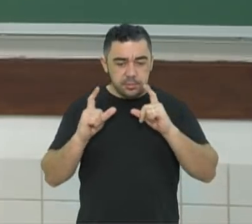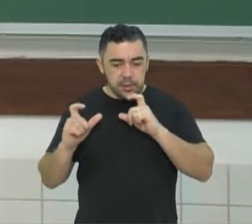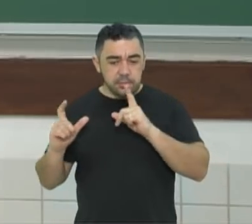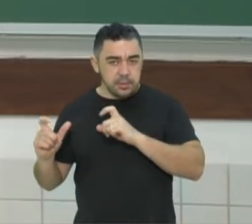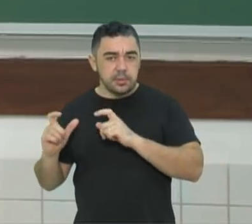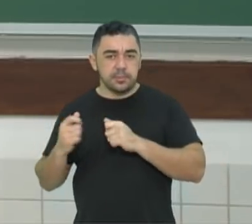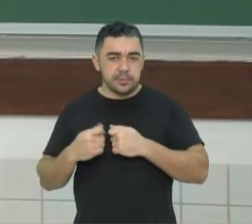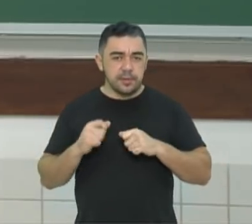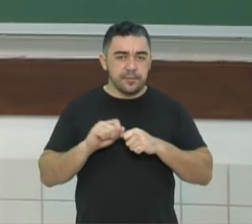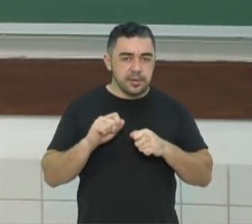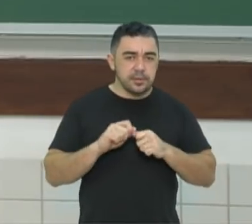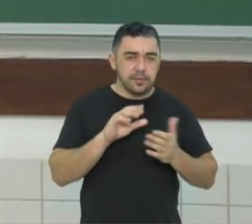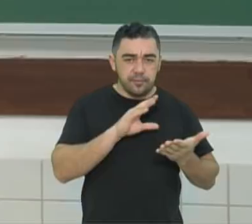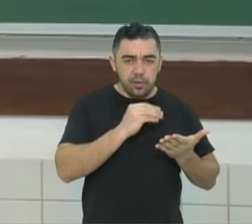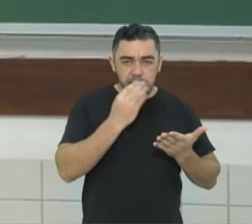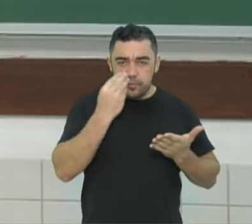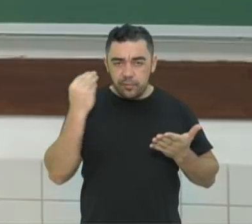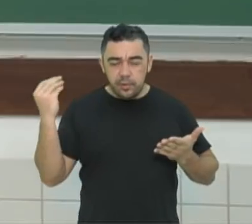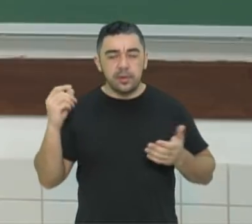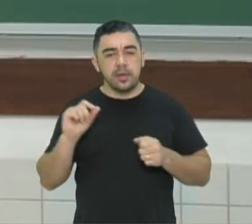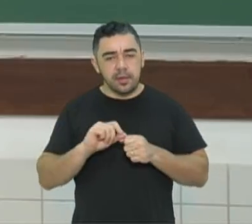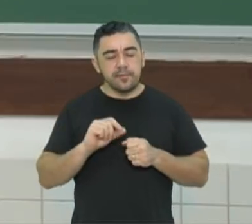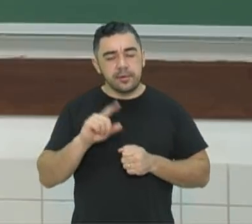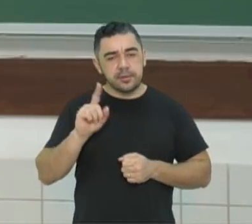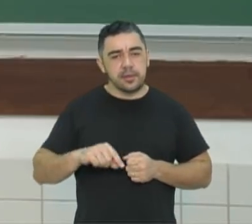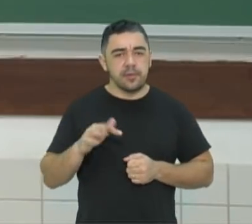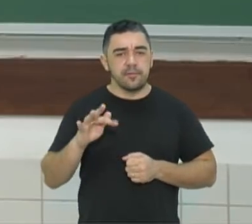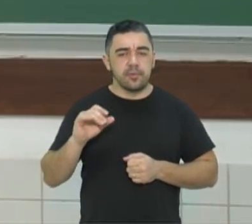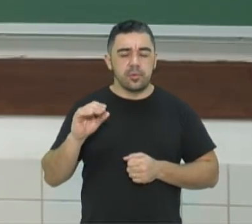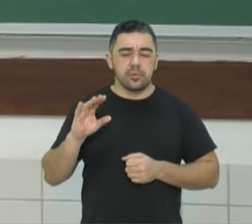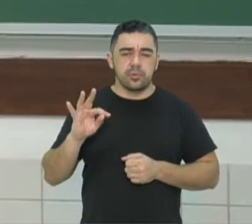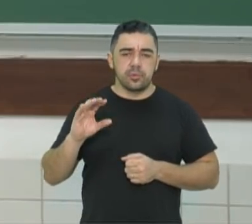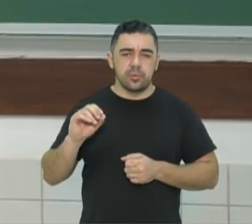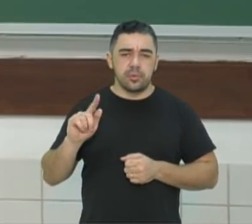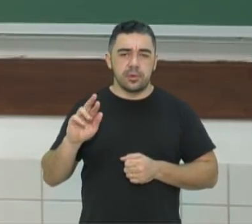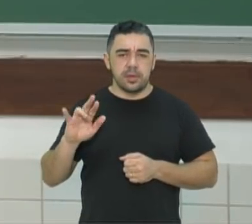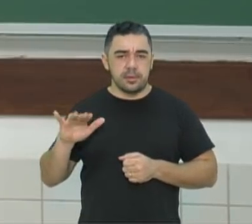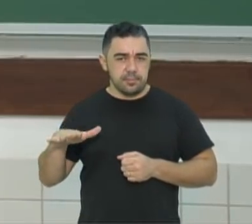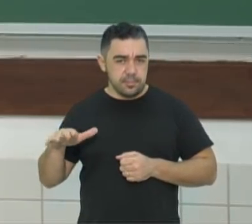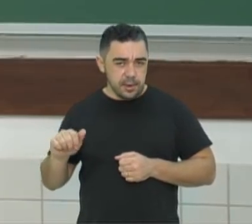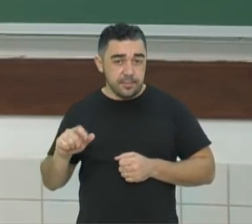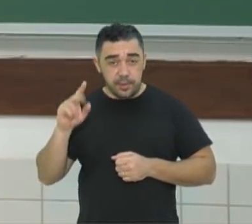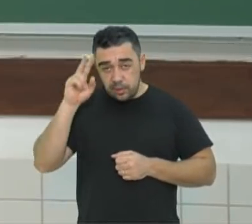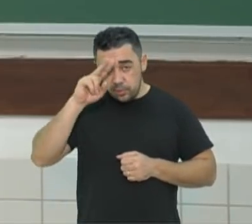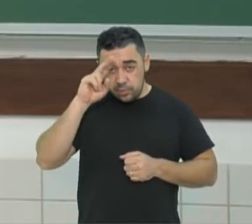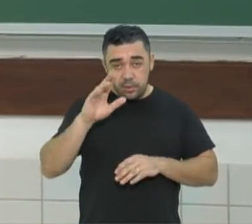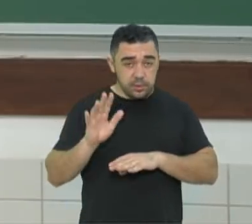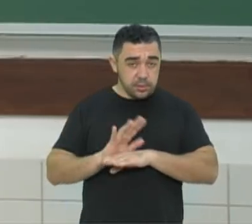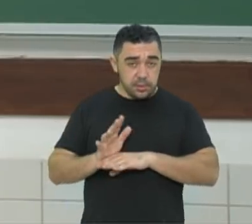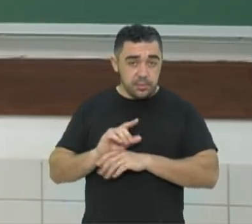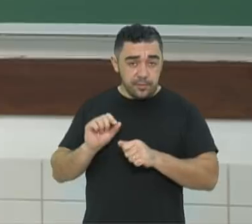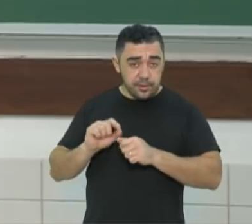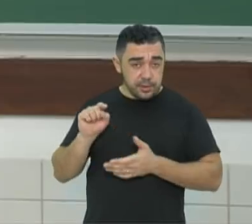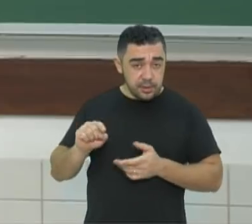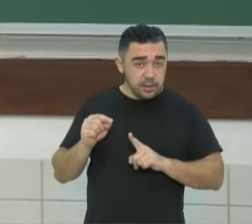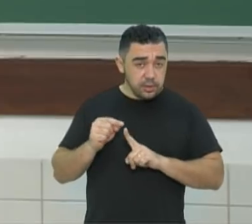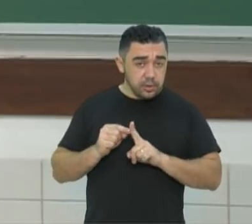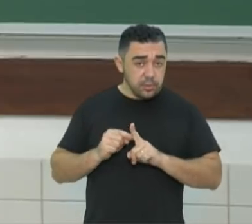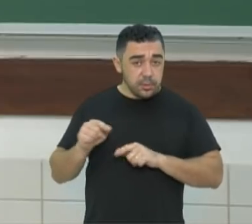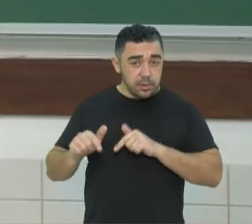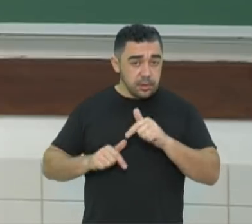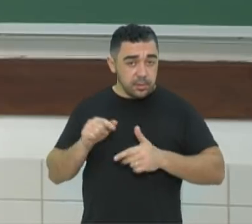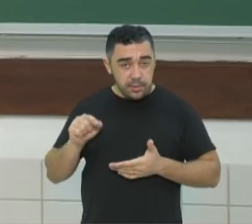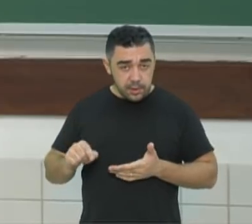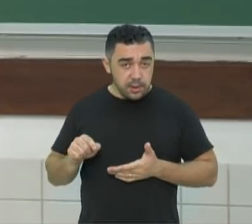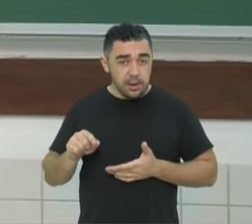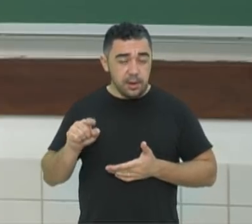uma fotografia dele, ele vai ser então o seu fotograma. E na história do cinema, para se fazer esse tipo de trabalhos,